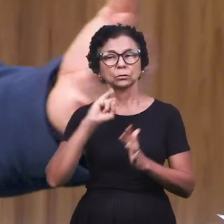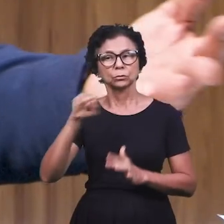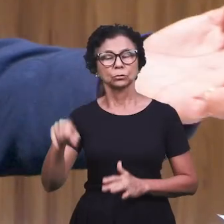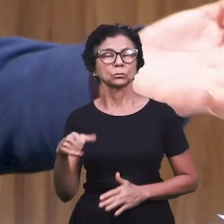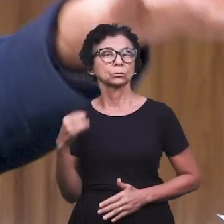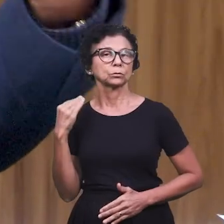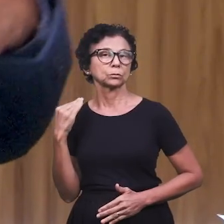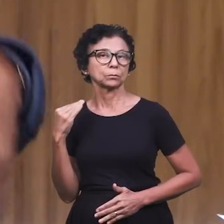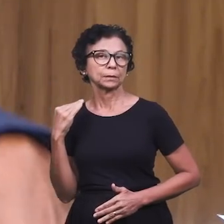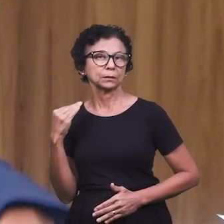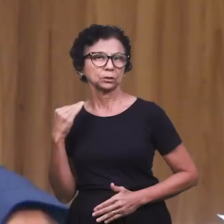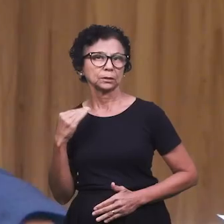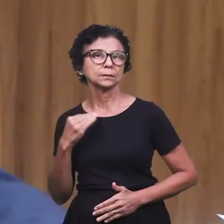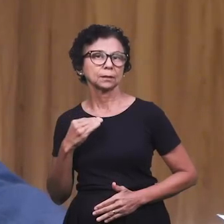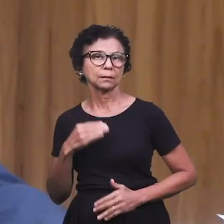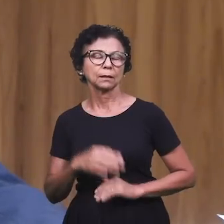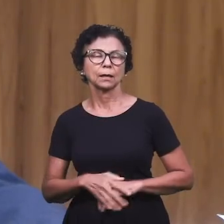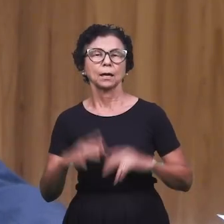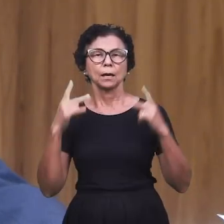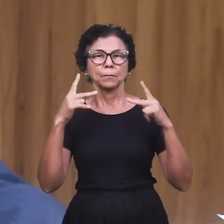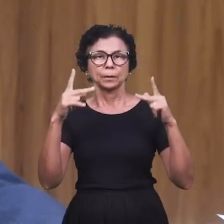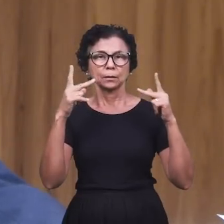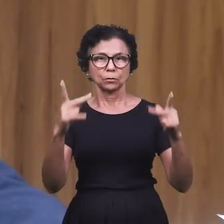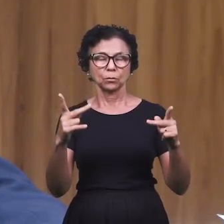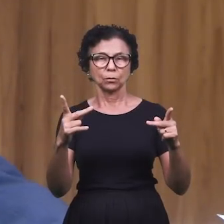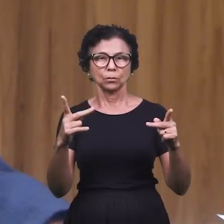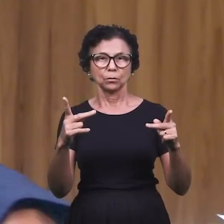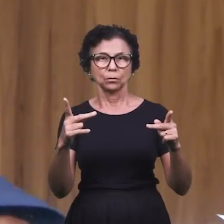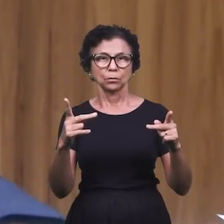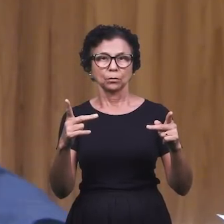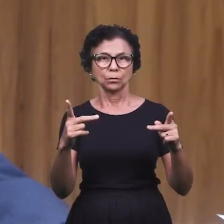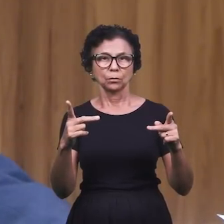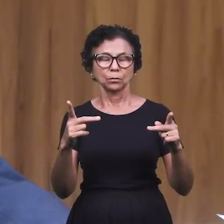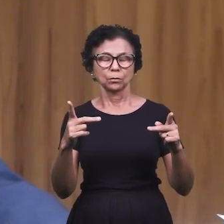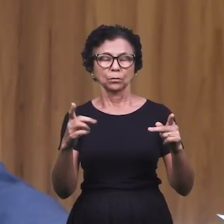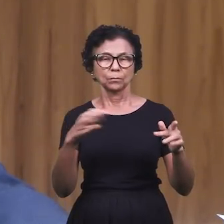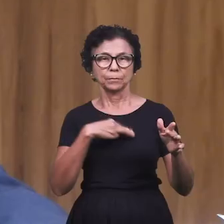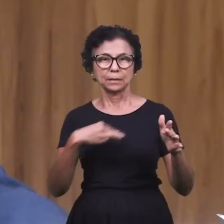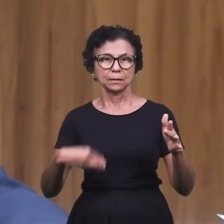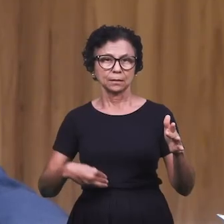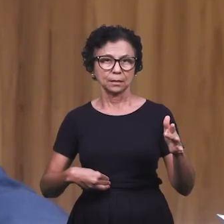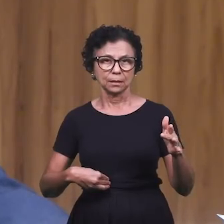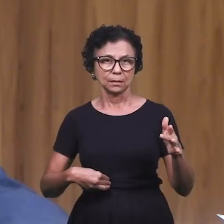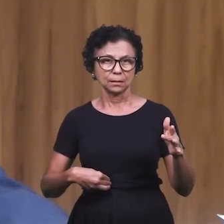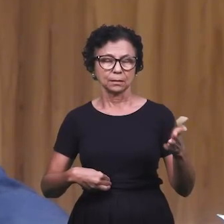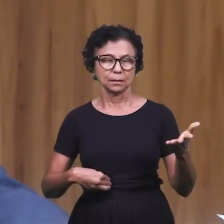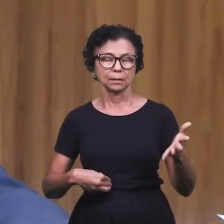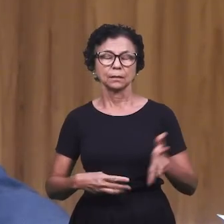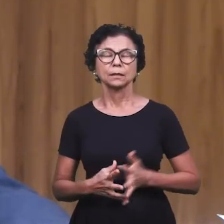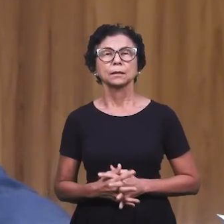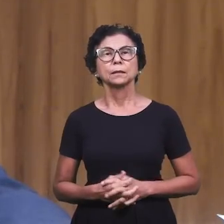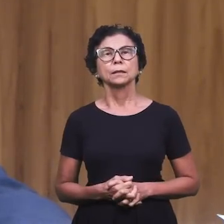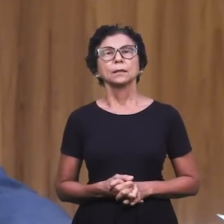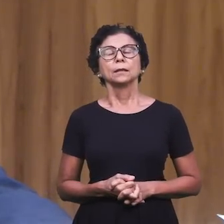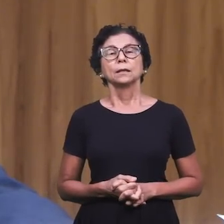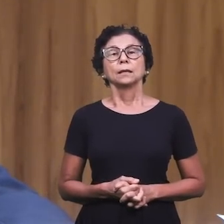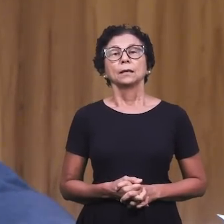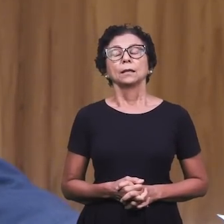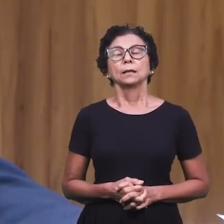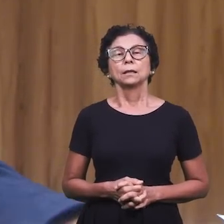Antes pregou sobre a vinda do Messias, né? Então, lembrando o primeiro apóstolo chamado, agora,